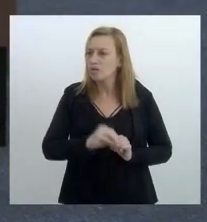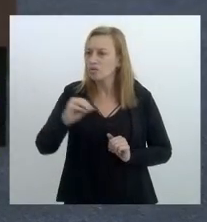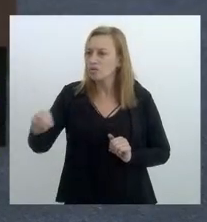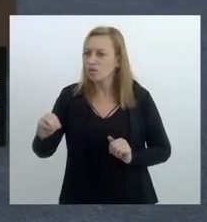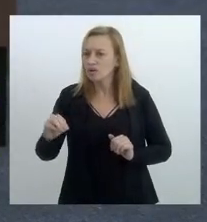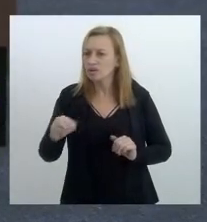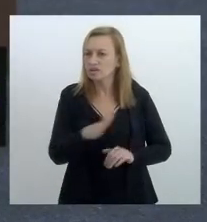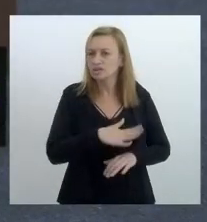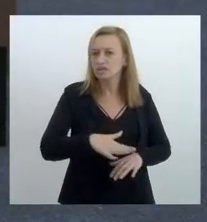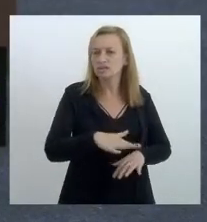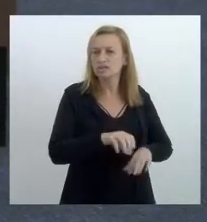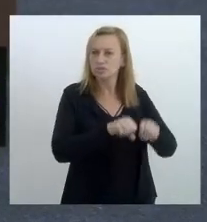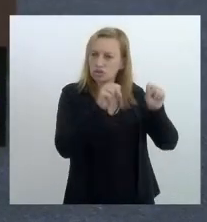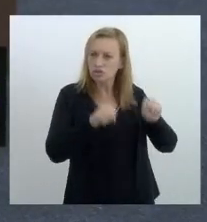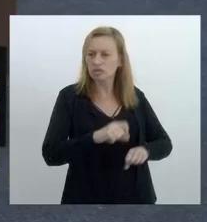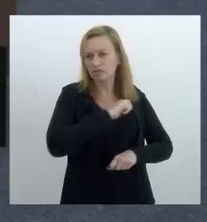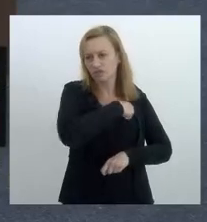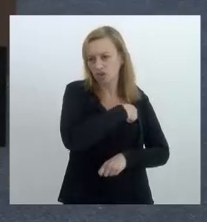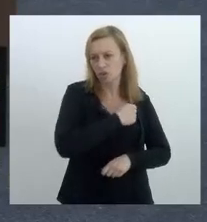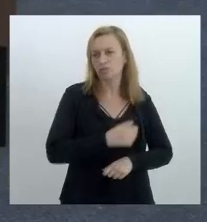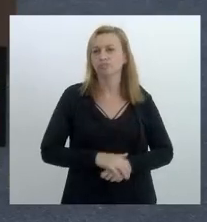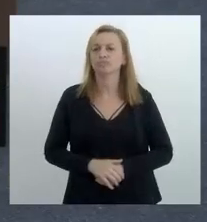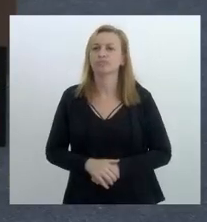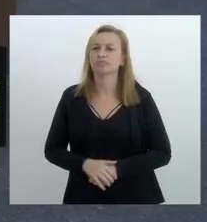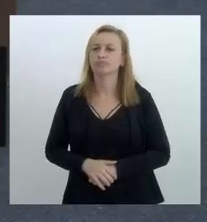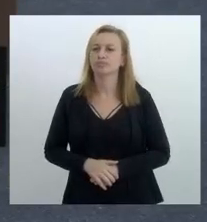regime de recuperação fiscal.